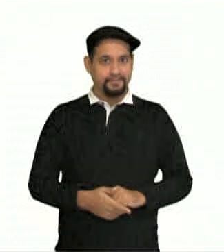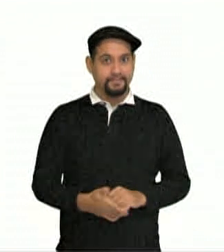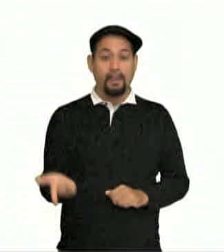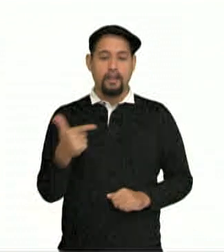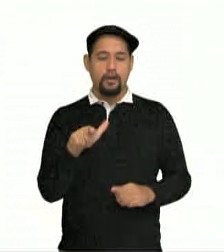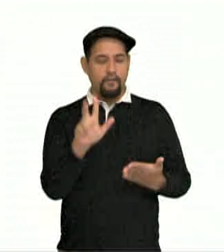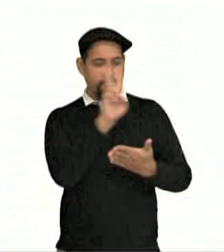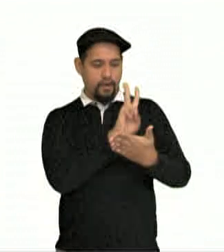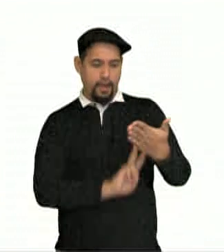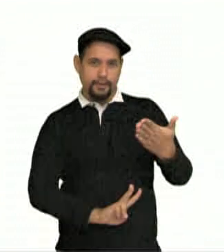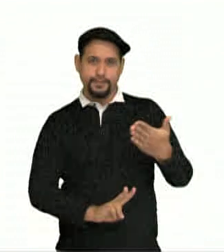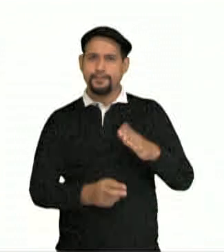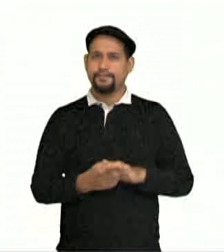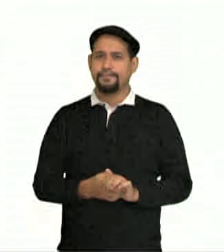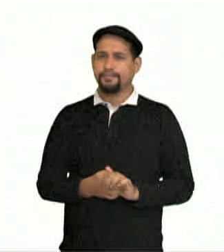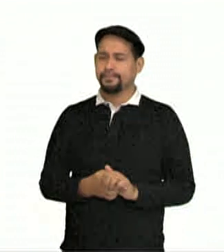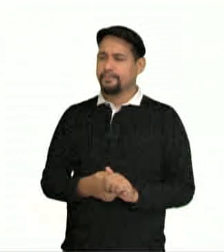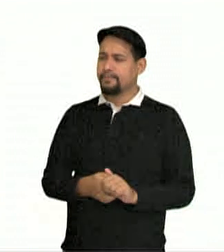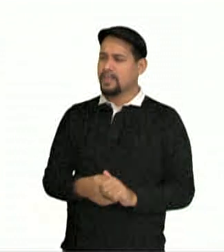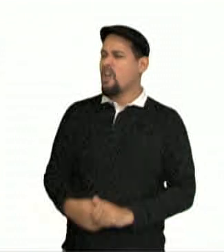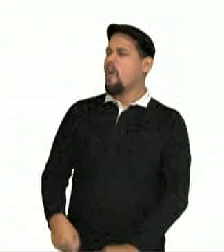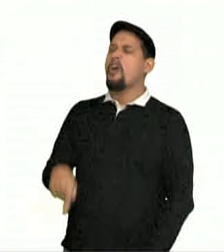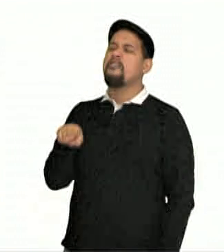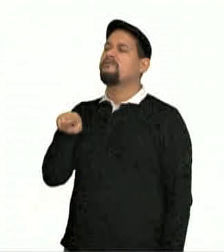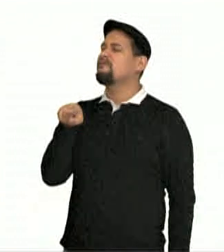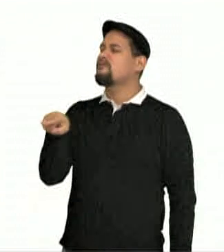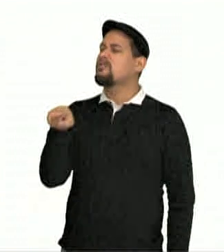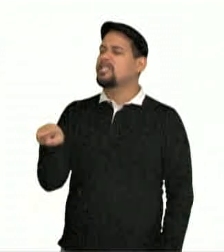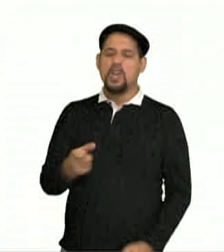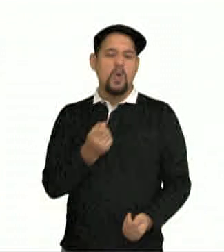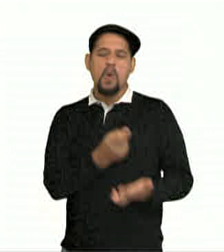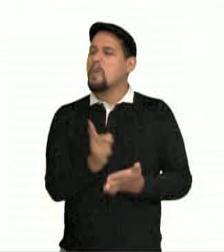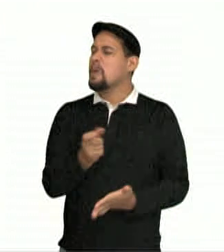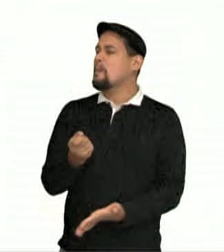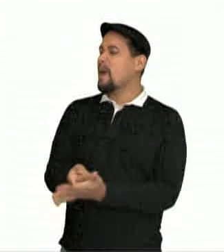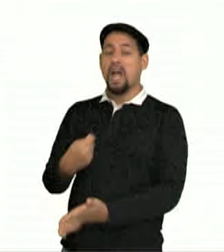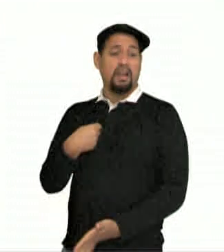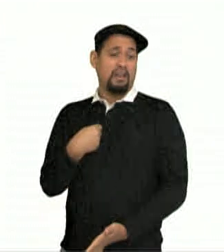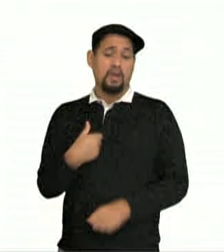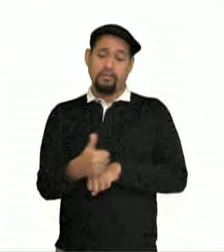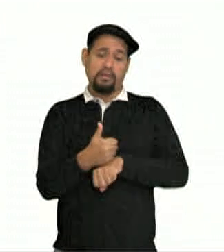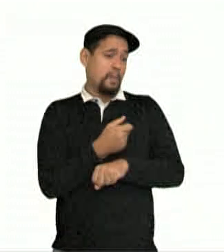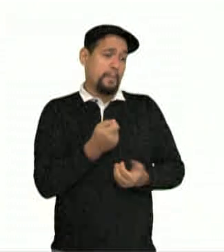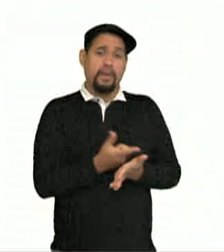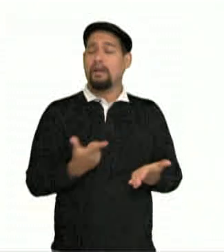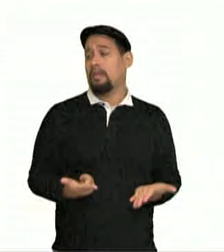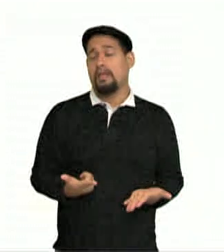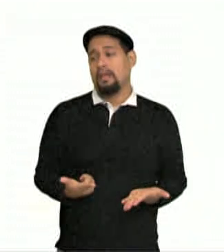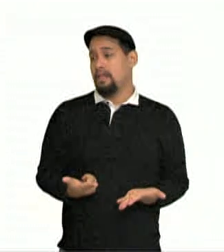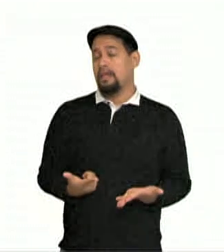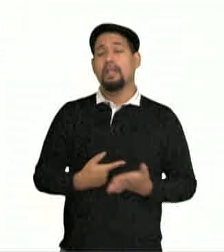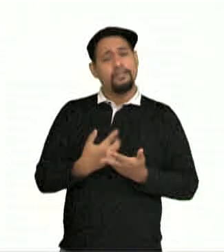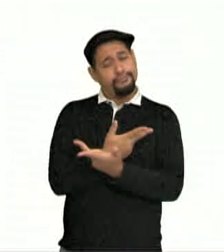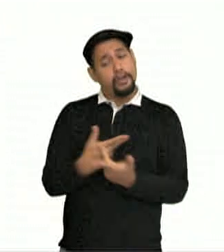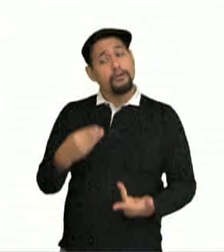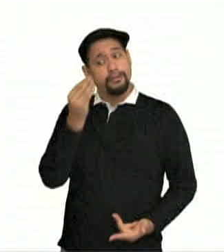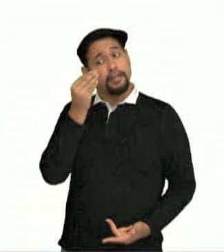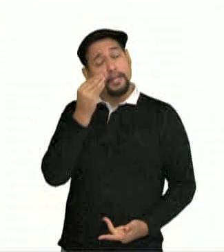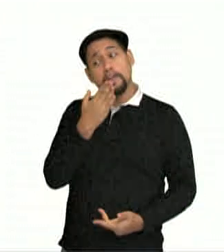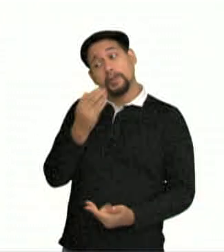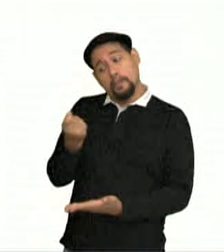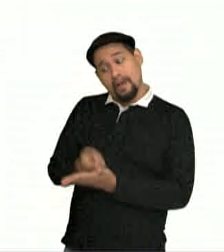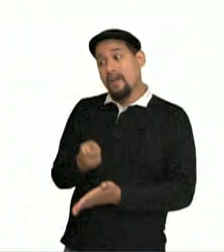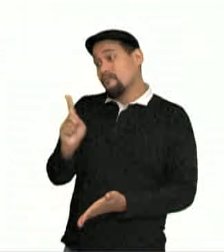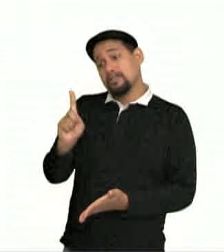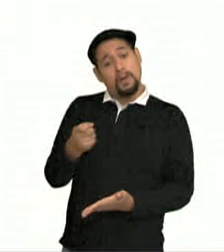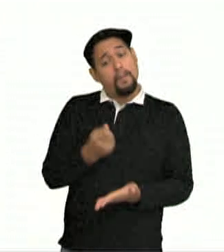leitura. Você é uma devedora inadimplente e eu sou cobrador. Diversas vezes tentei lhe cobrar,